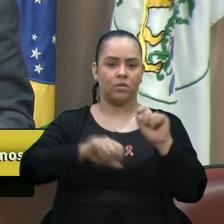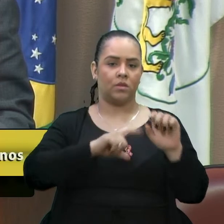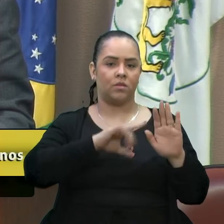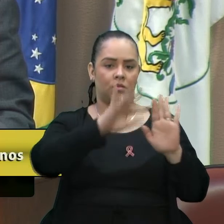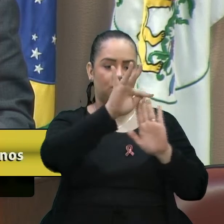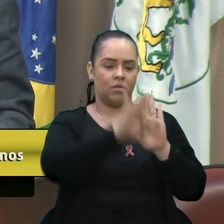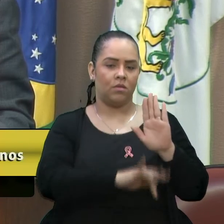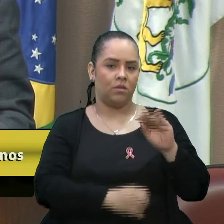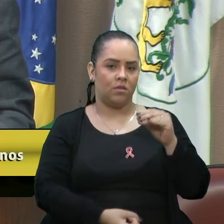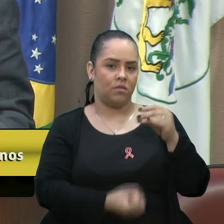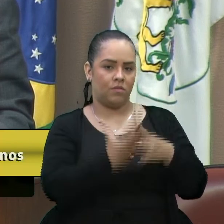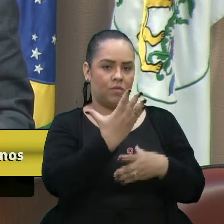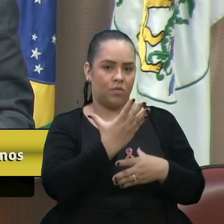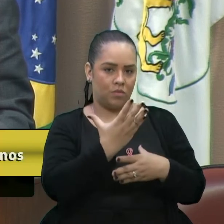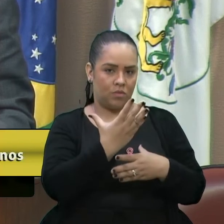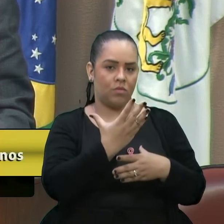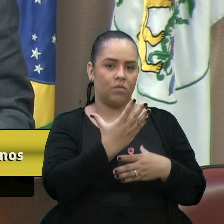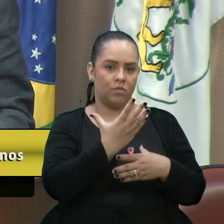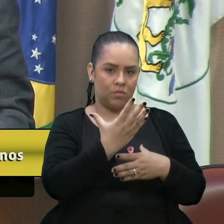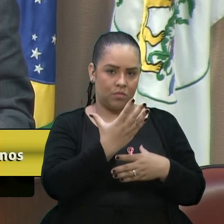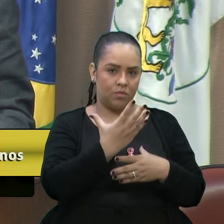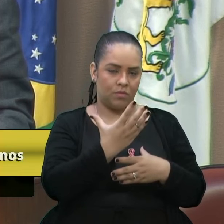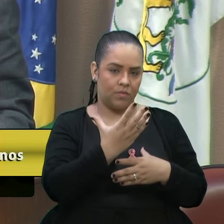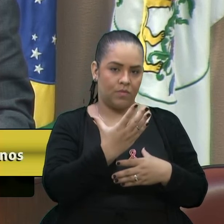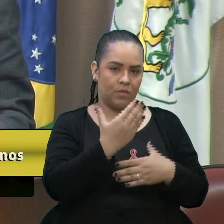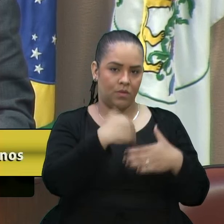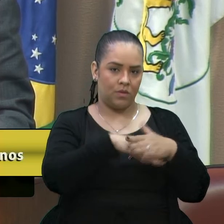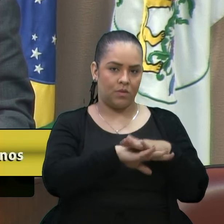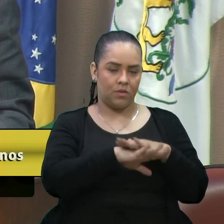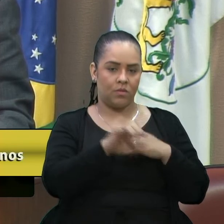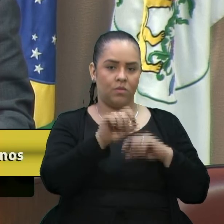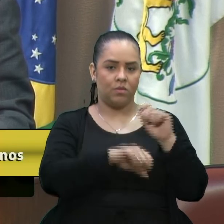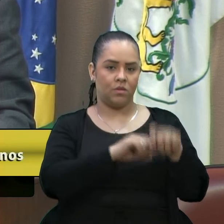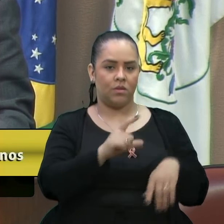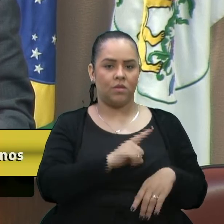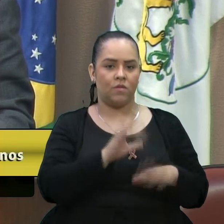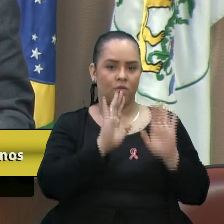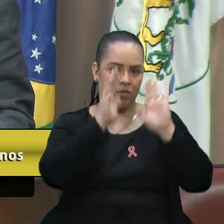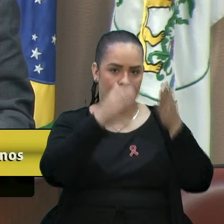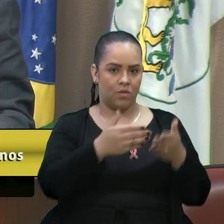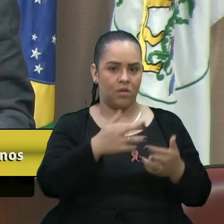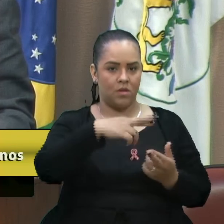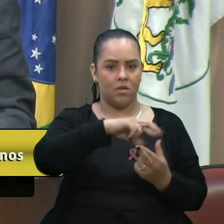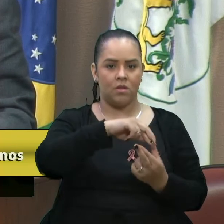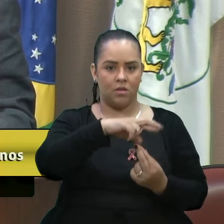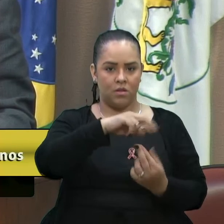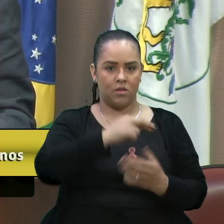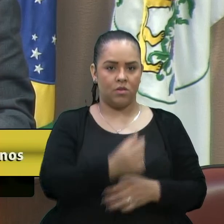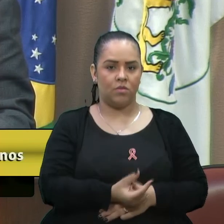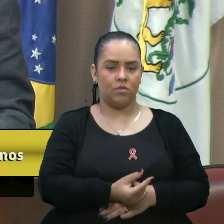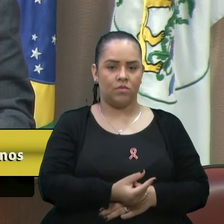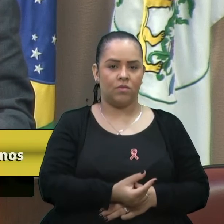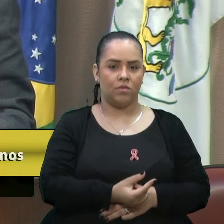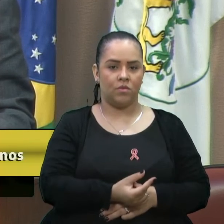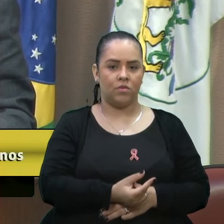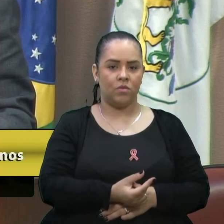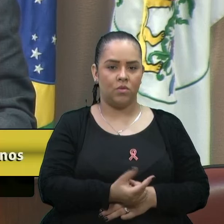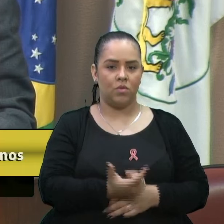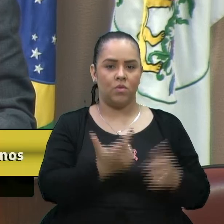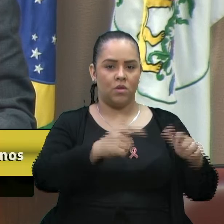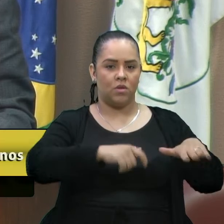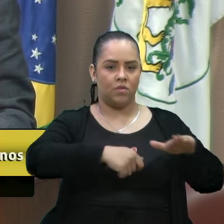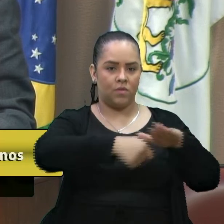do Fundo de Apoio para Ações voltadas à reciclagem, FAVORISC, do Fundo de Investimento